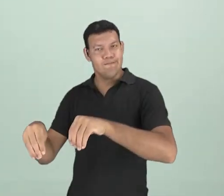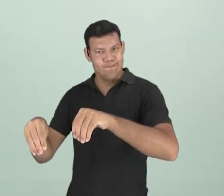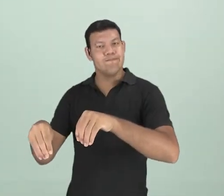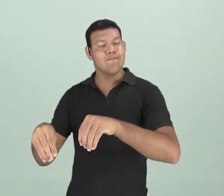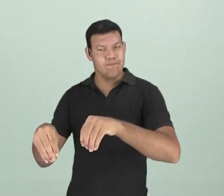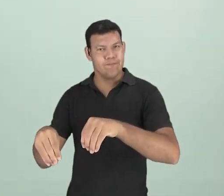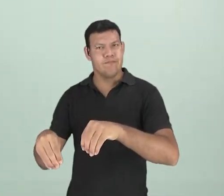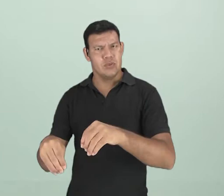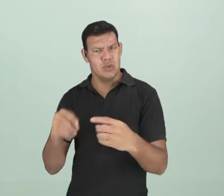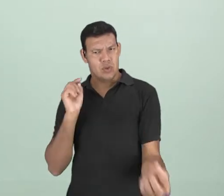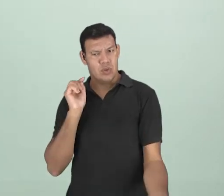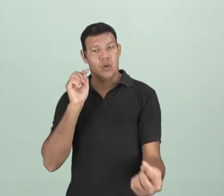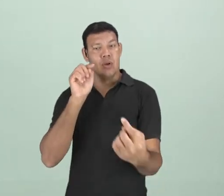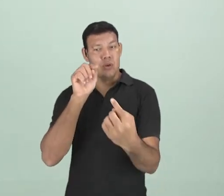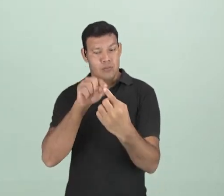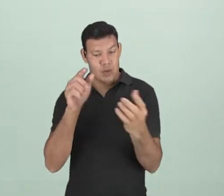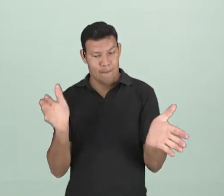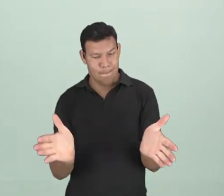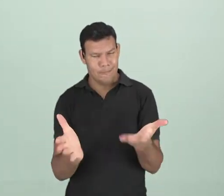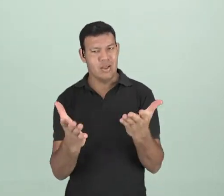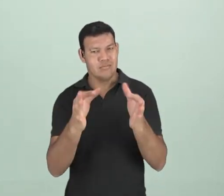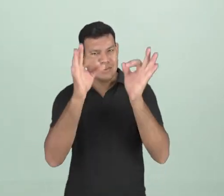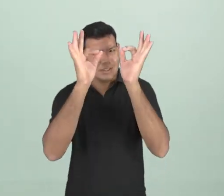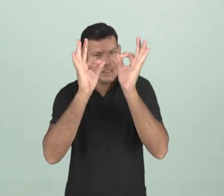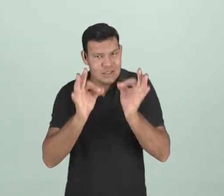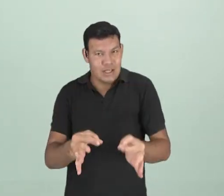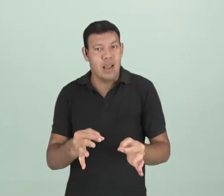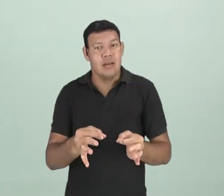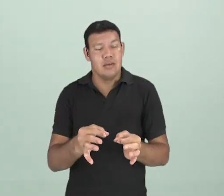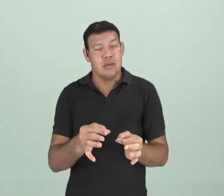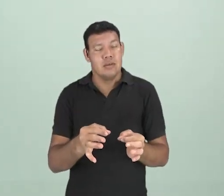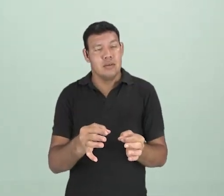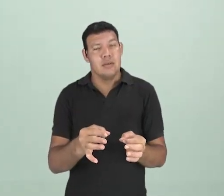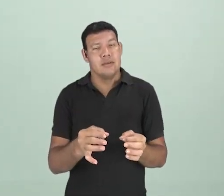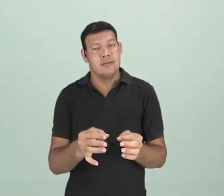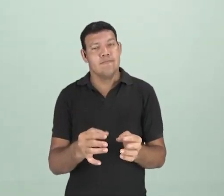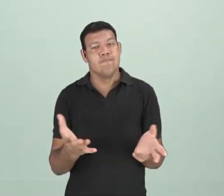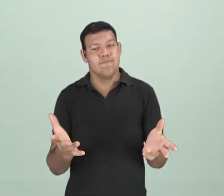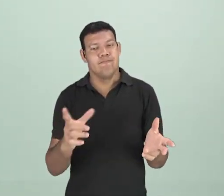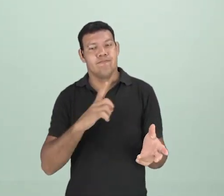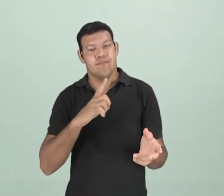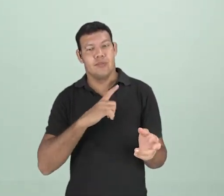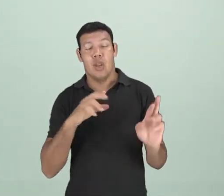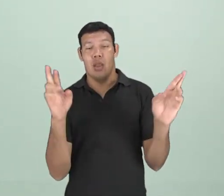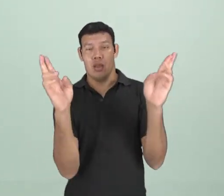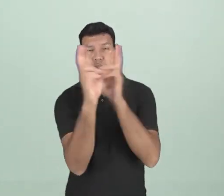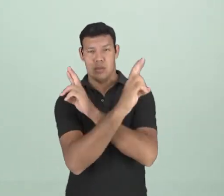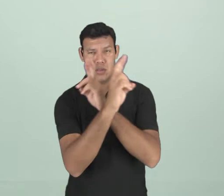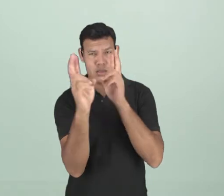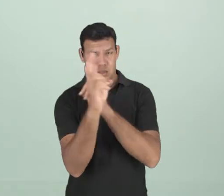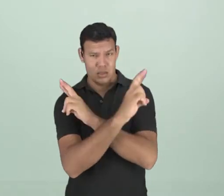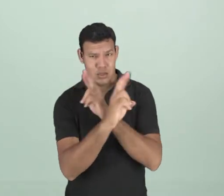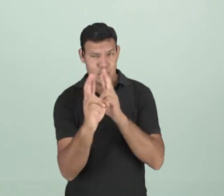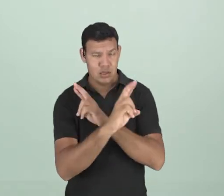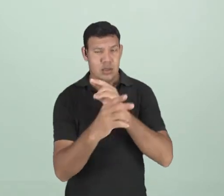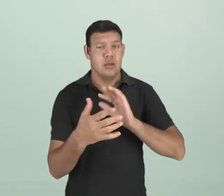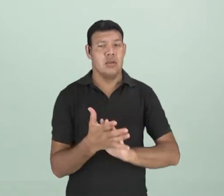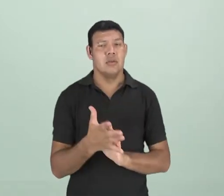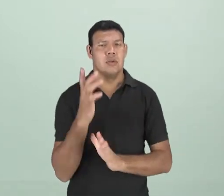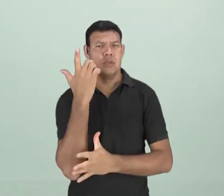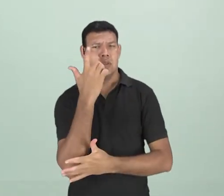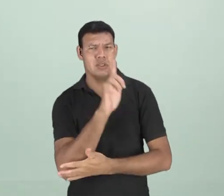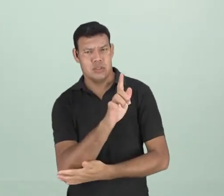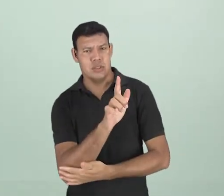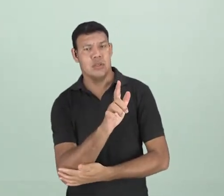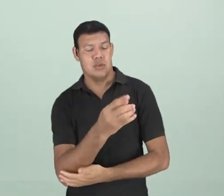por um motivo específico que geralmente está associado ou a querer